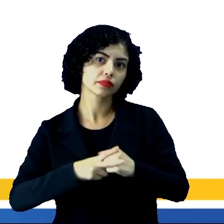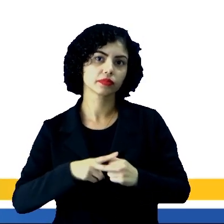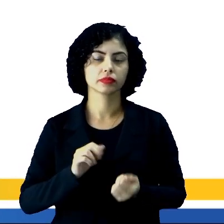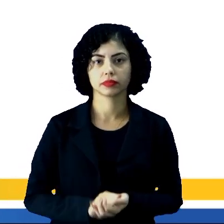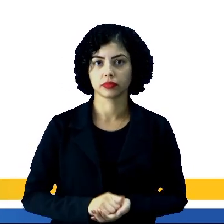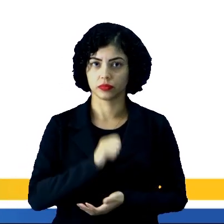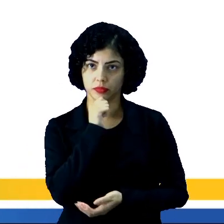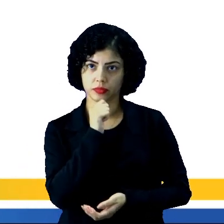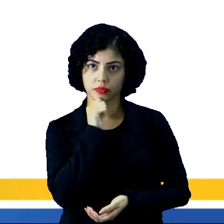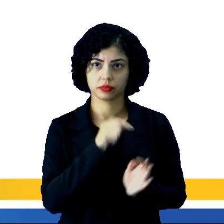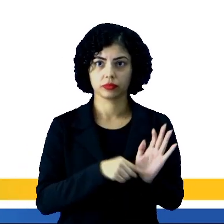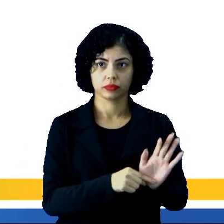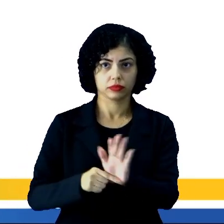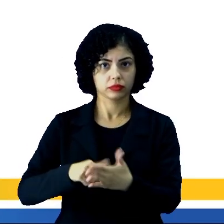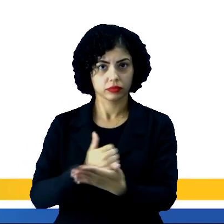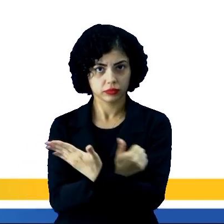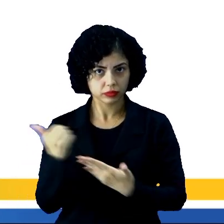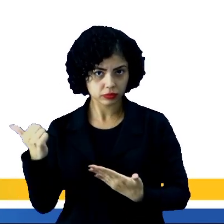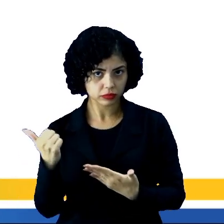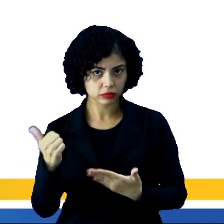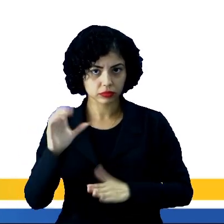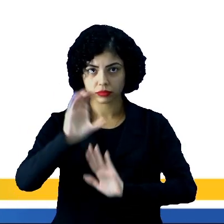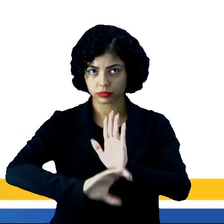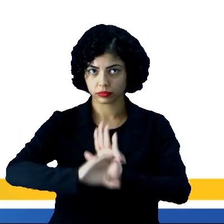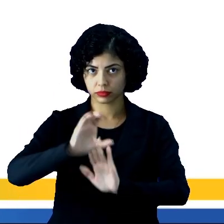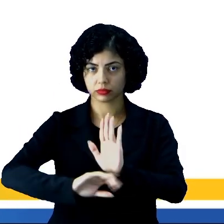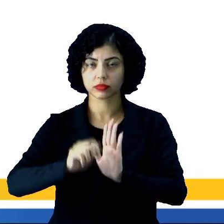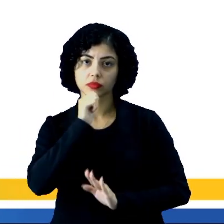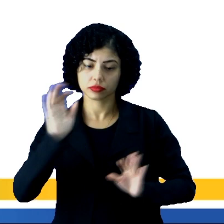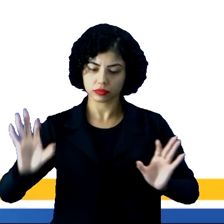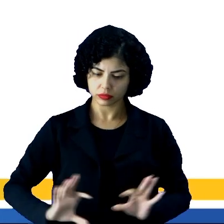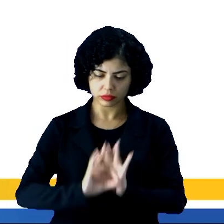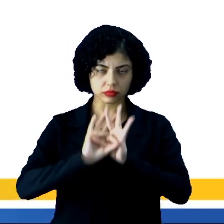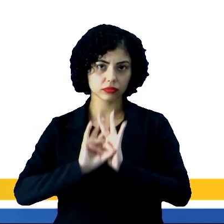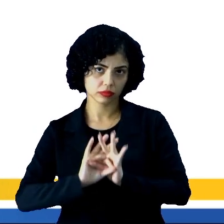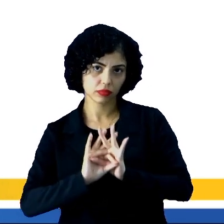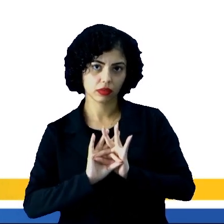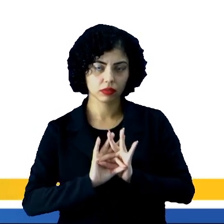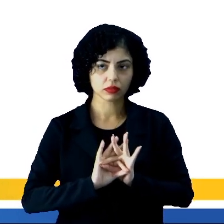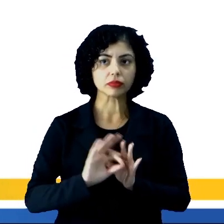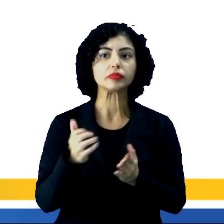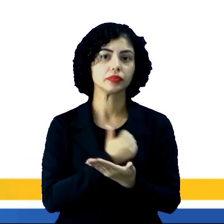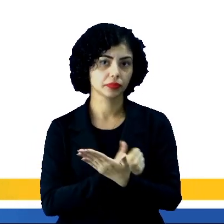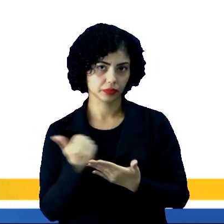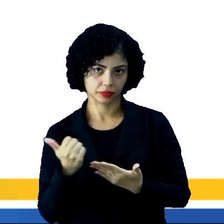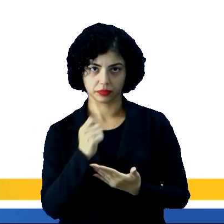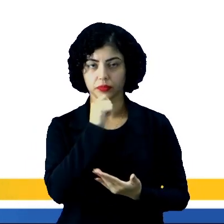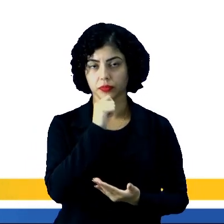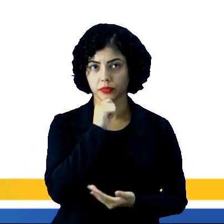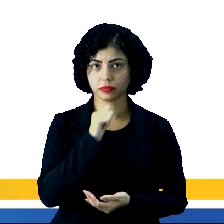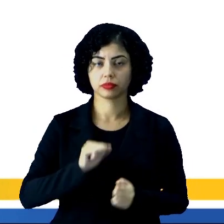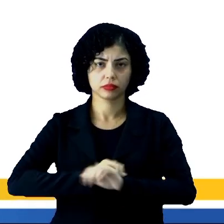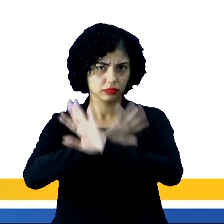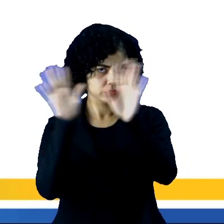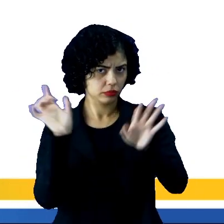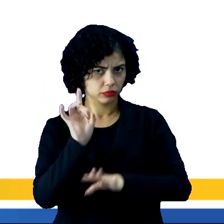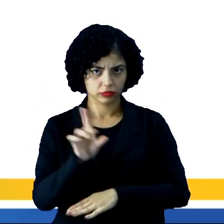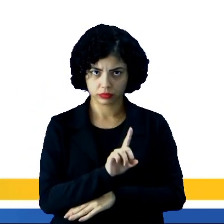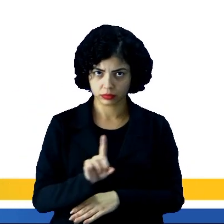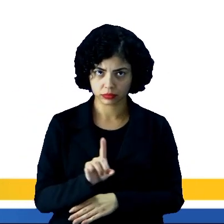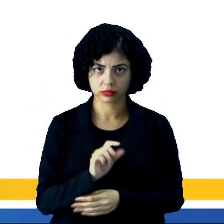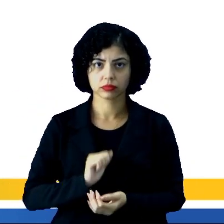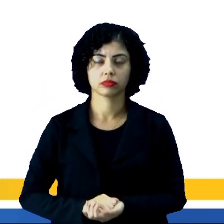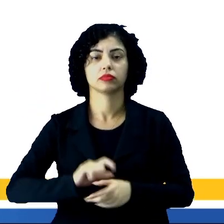os verbos indicações né o principal conceito assim que a gente pode associar a ideia de venda e ação é Claro que não É só ação